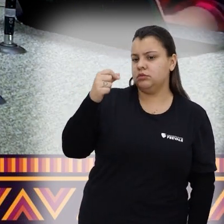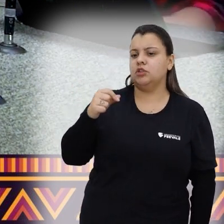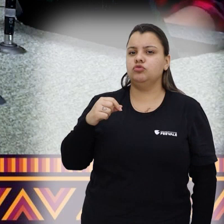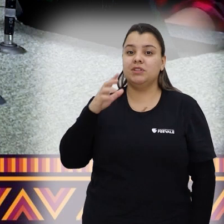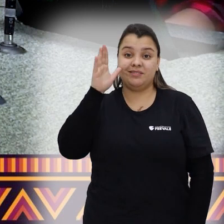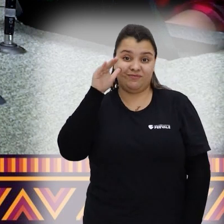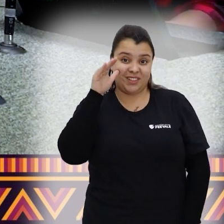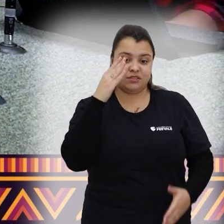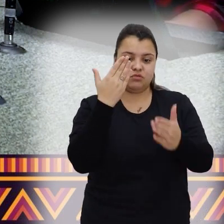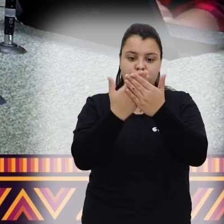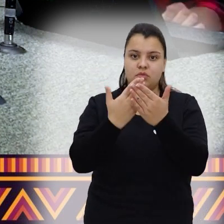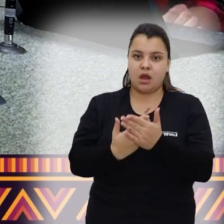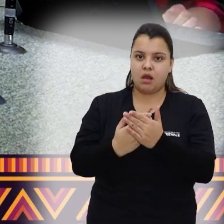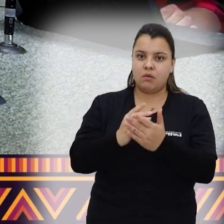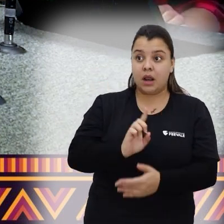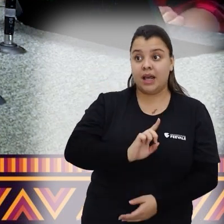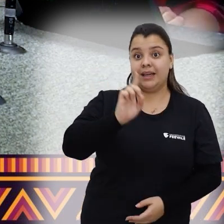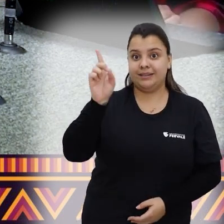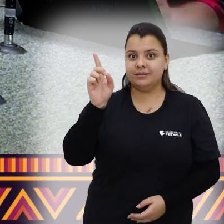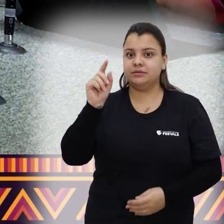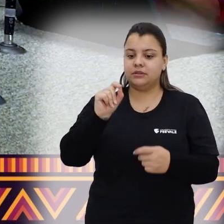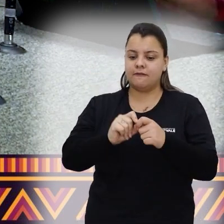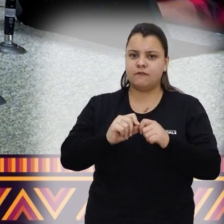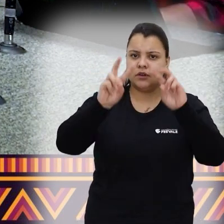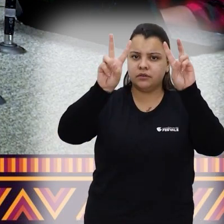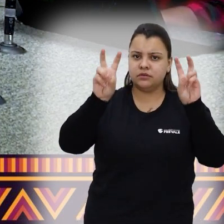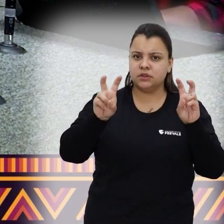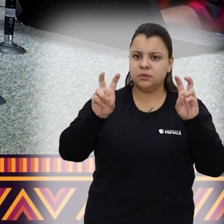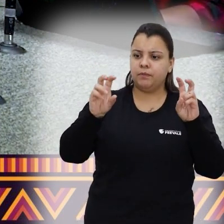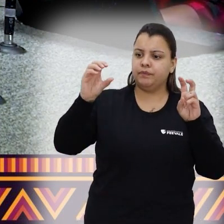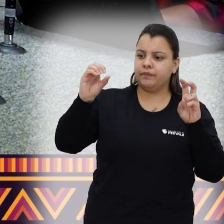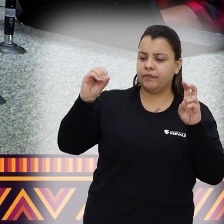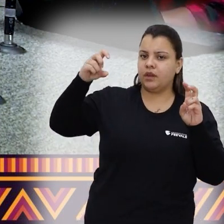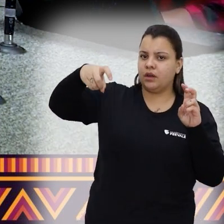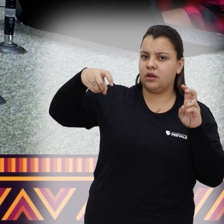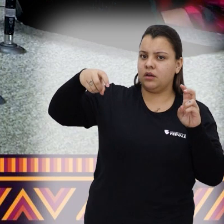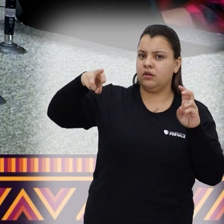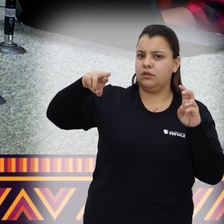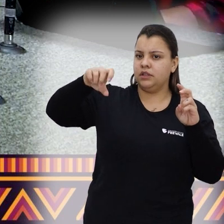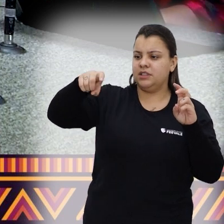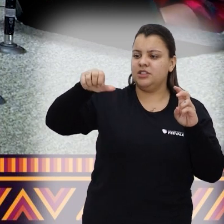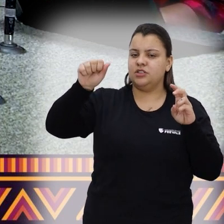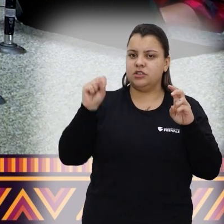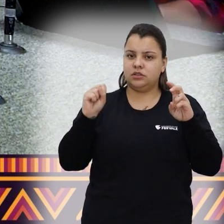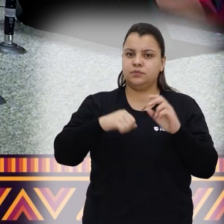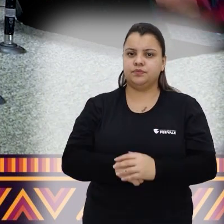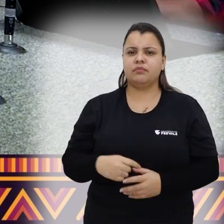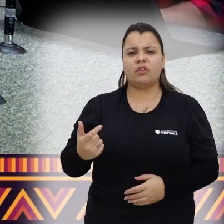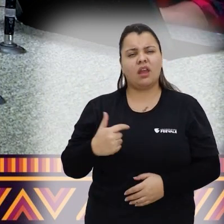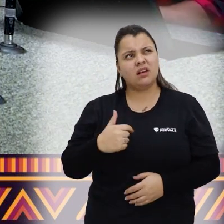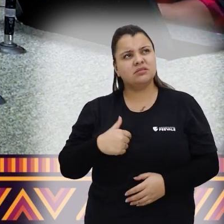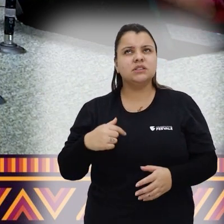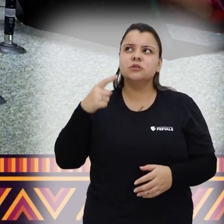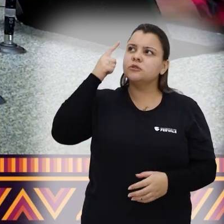Grutchenska, e lá foi feita uma aula que tinha o nome de Banquete dos Orixás, e eu resolvi